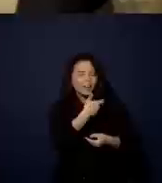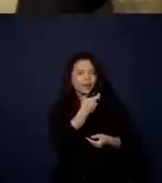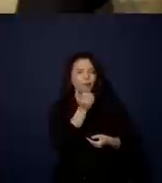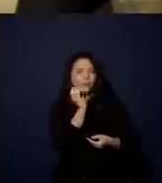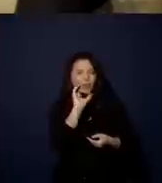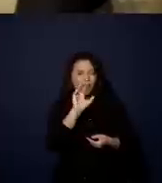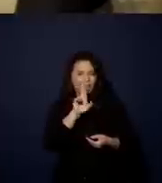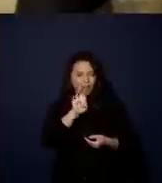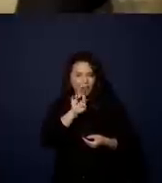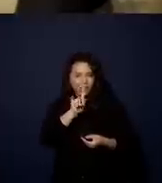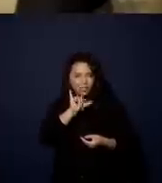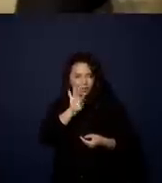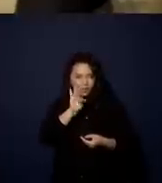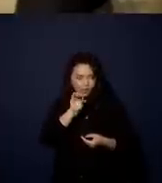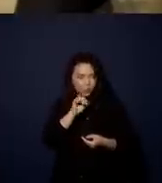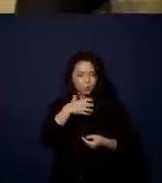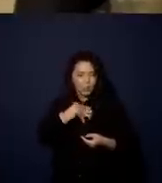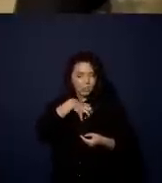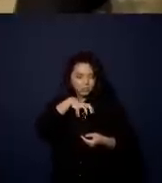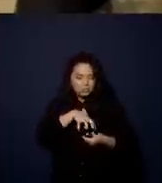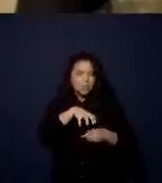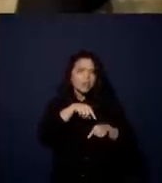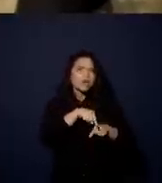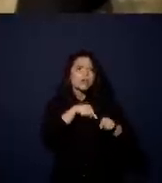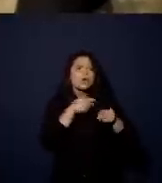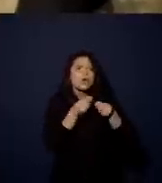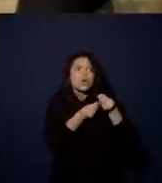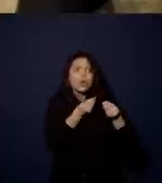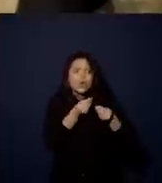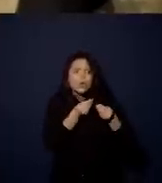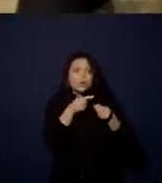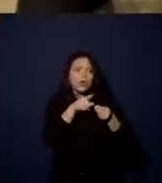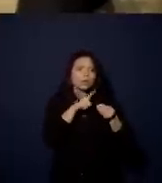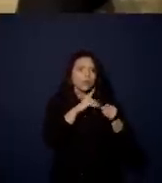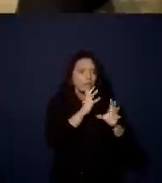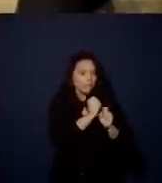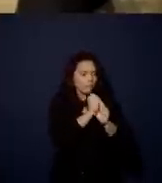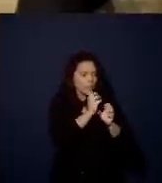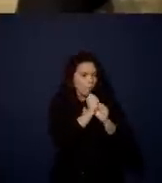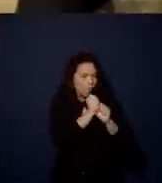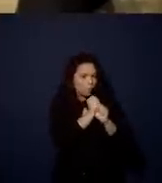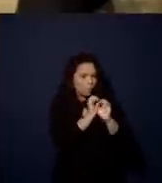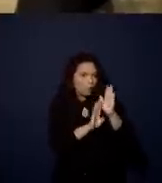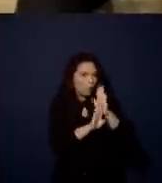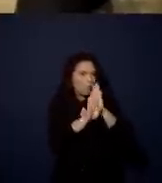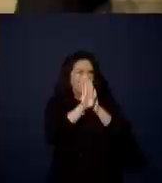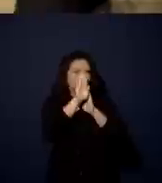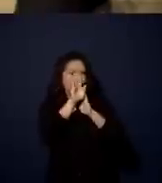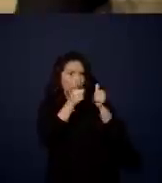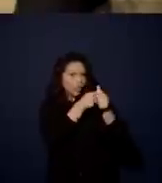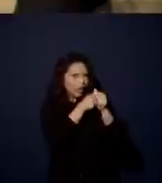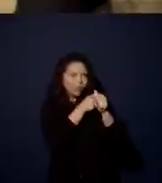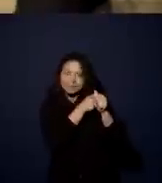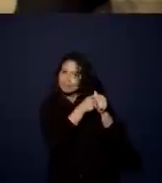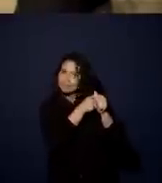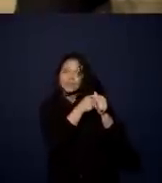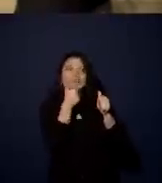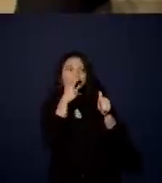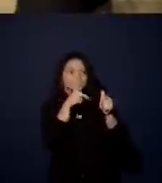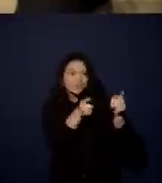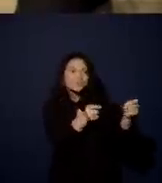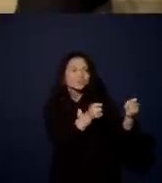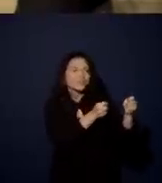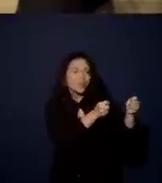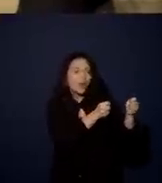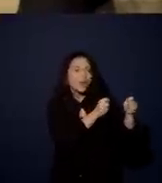a gente não sofreu nem um ponto a mais na imprensa tá absolutamente sobre o controle como é que você como é que vocês conseguiram isso